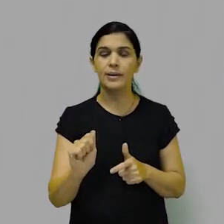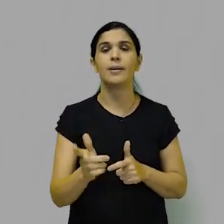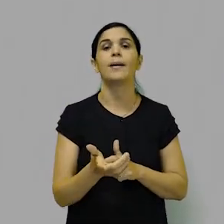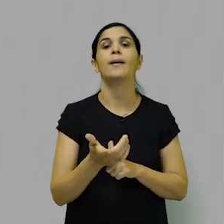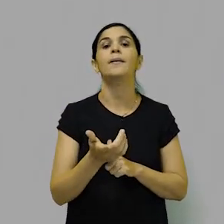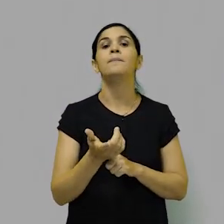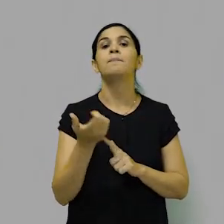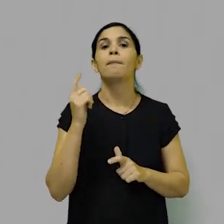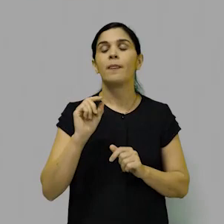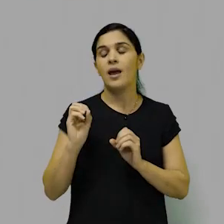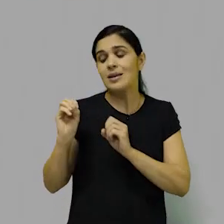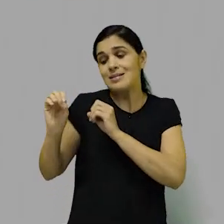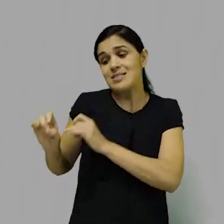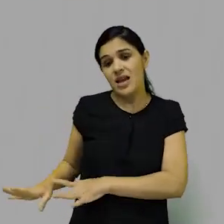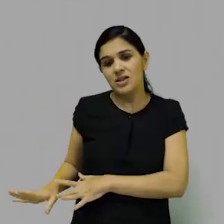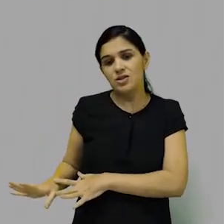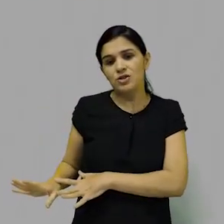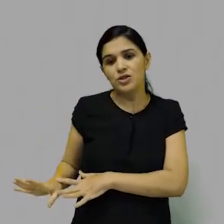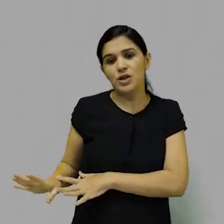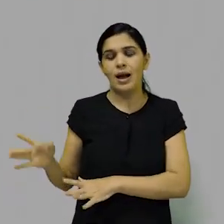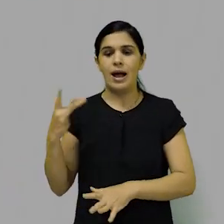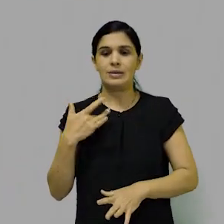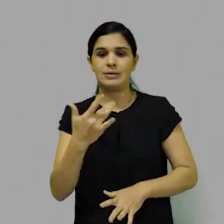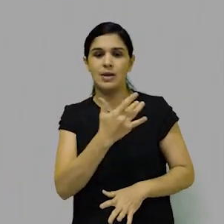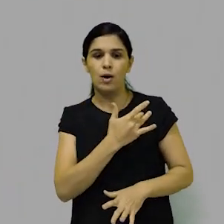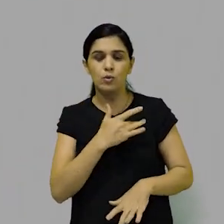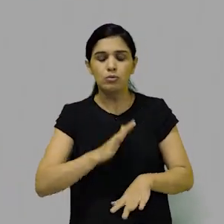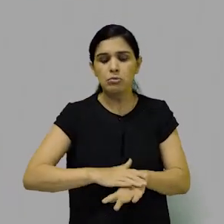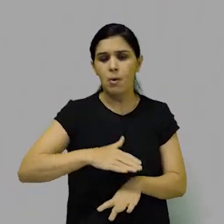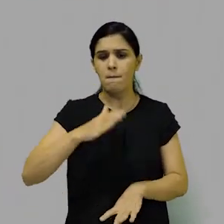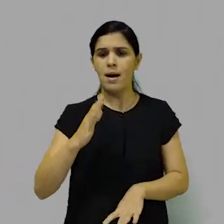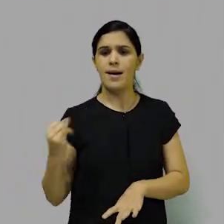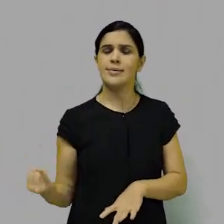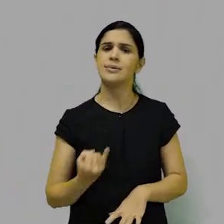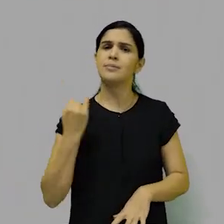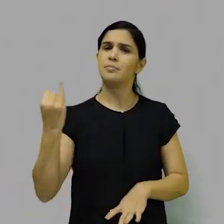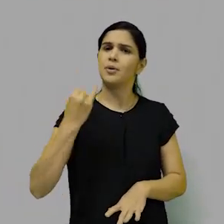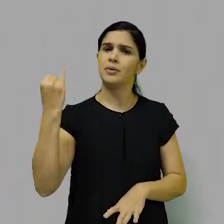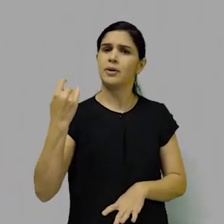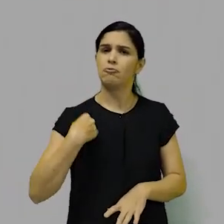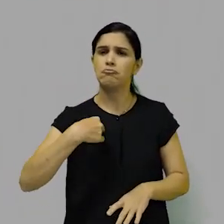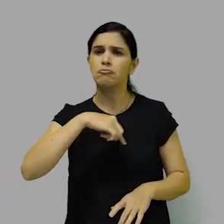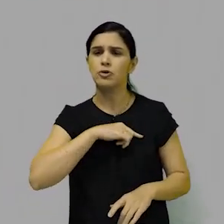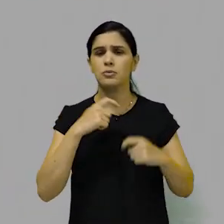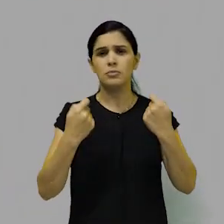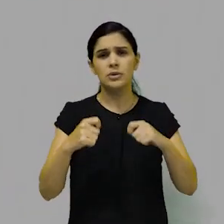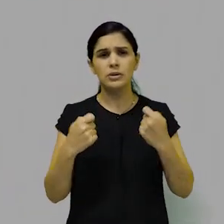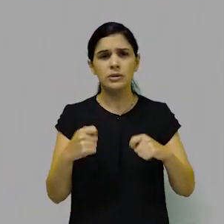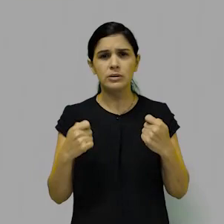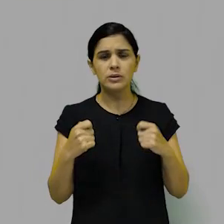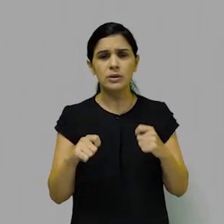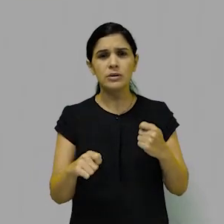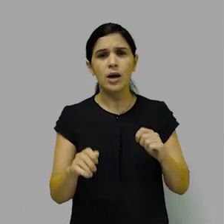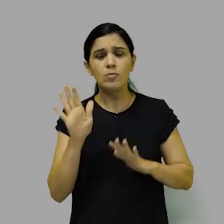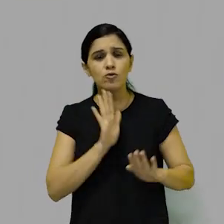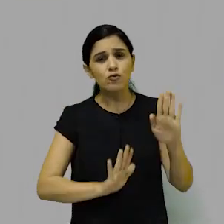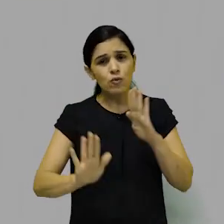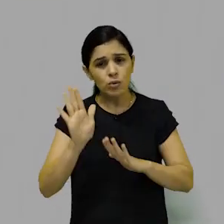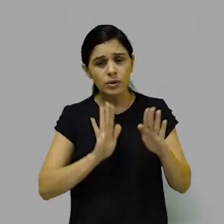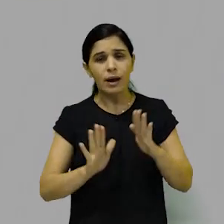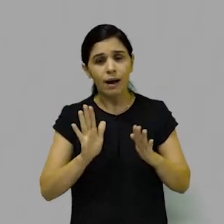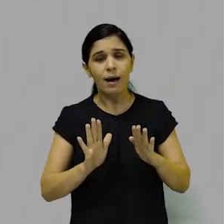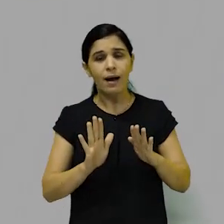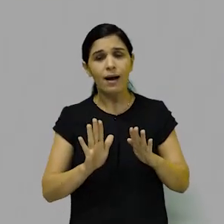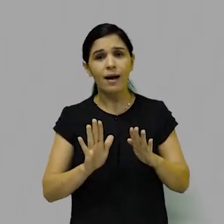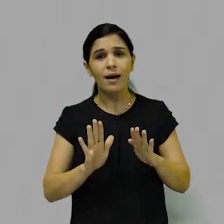quê? A saúde, que é o principal. Nós devemos nos preocupar com a nossa saúde, primeiramente.